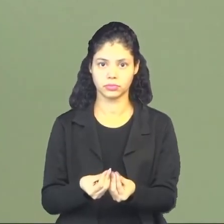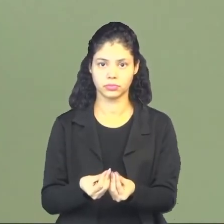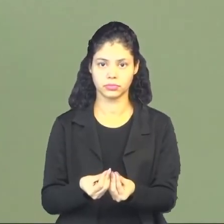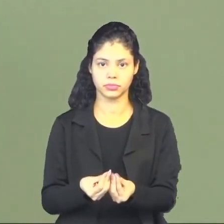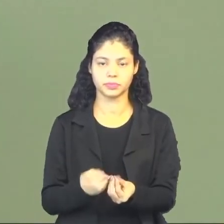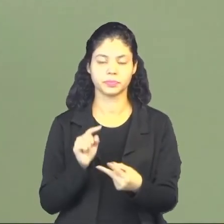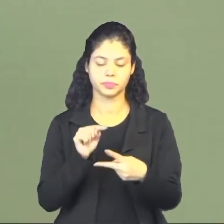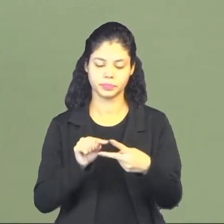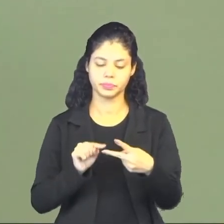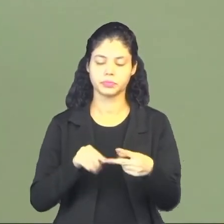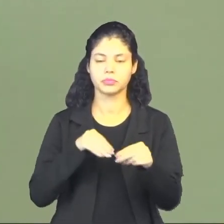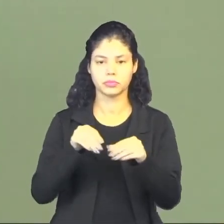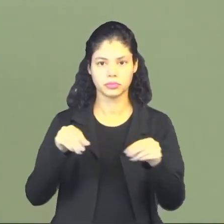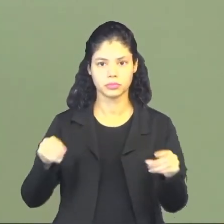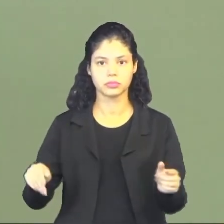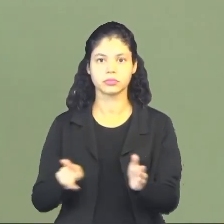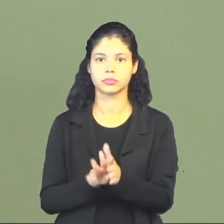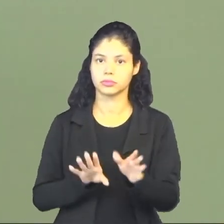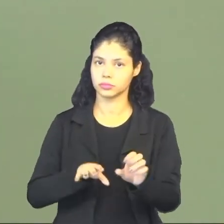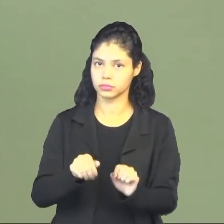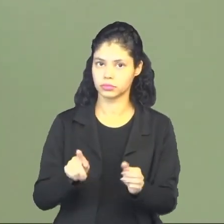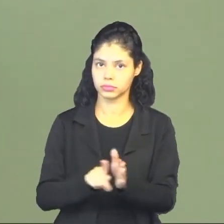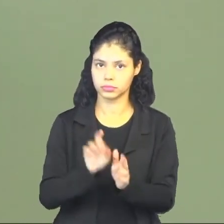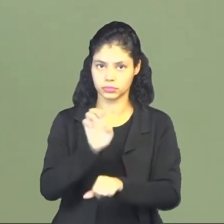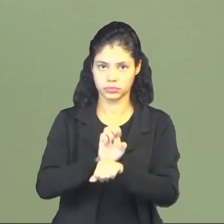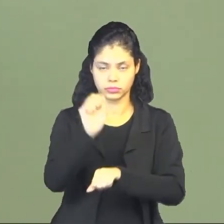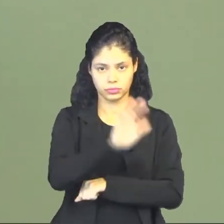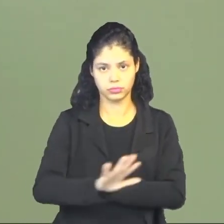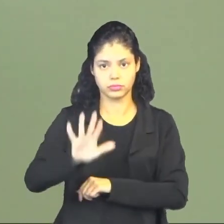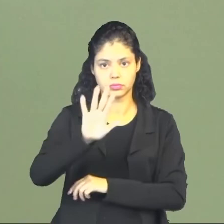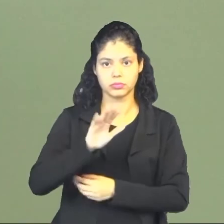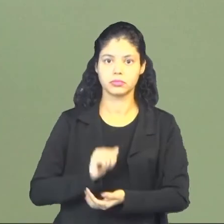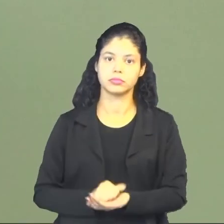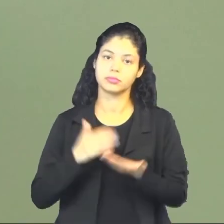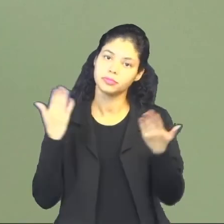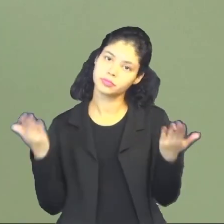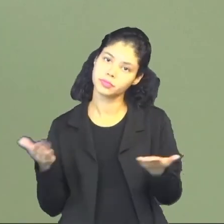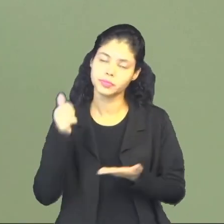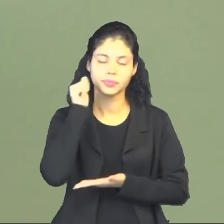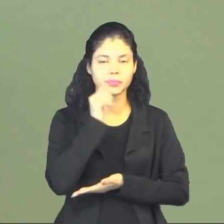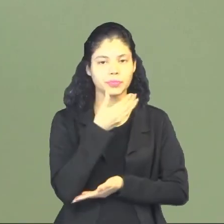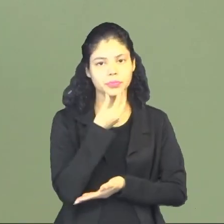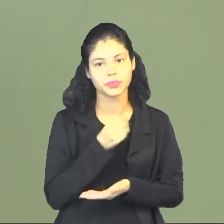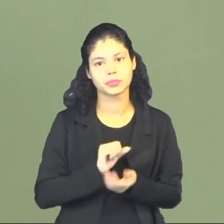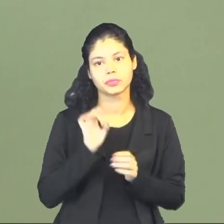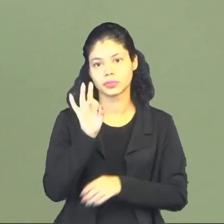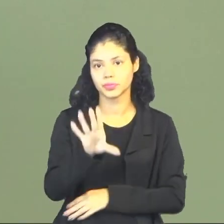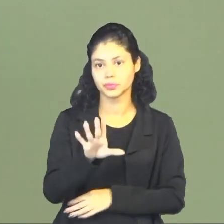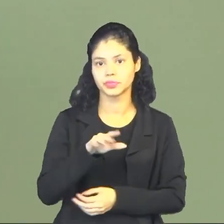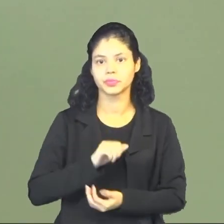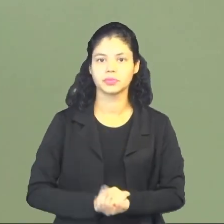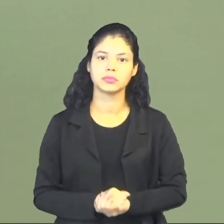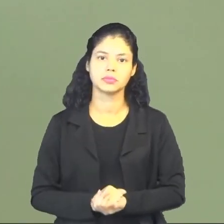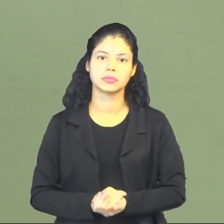dois territórios aí para a formação desses estados nacionais. Então, meninas e meninos, por hoje é só.